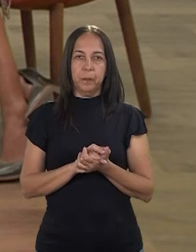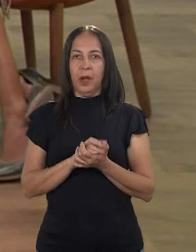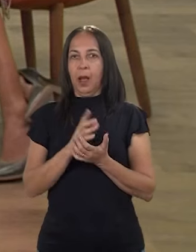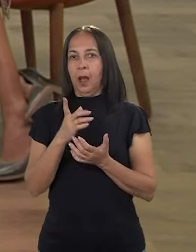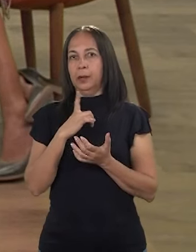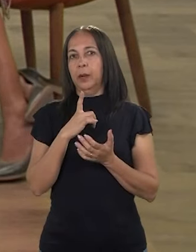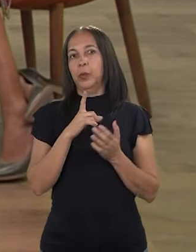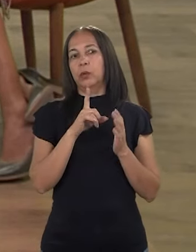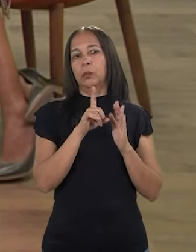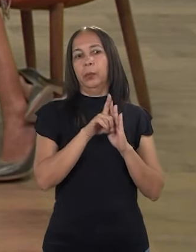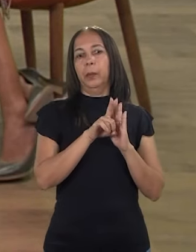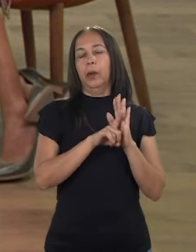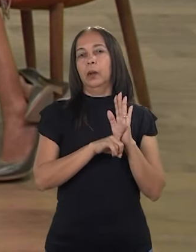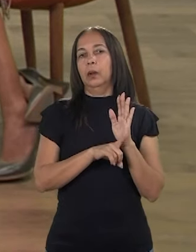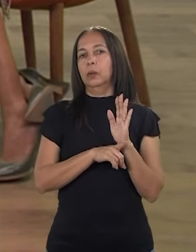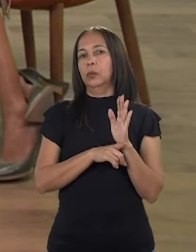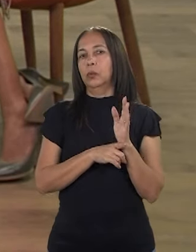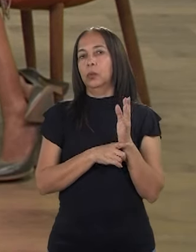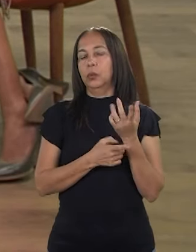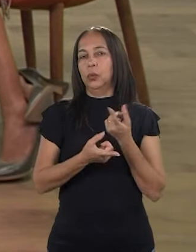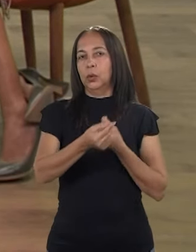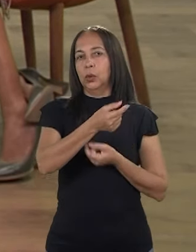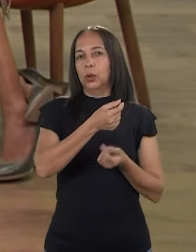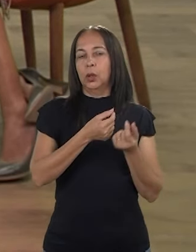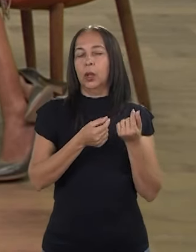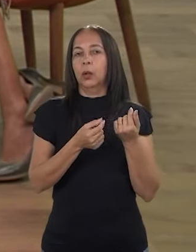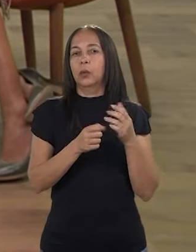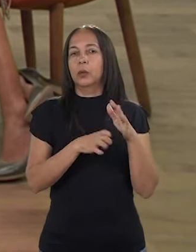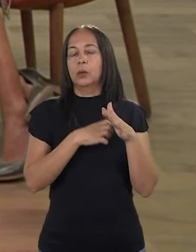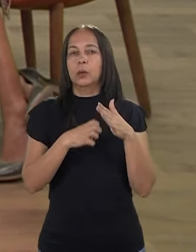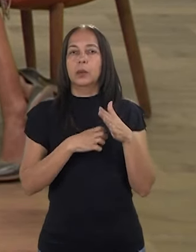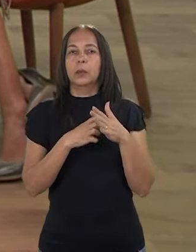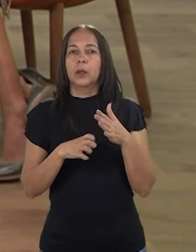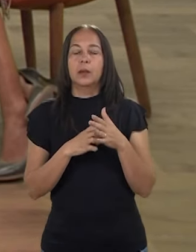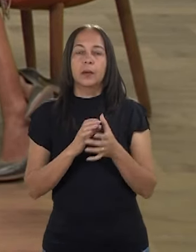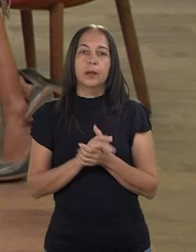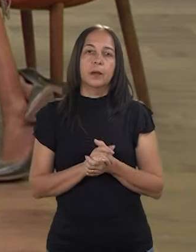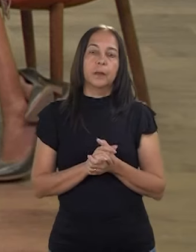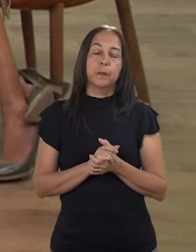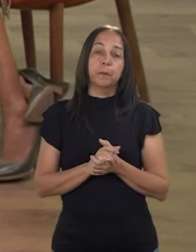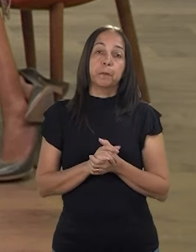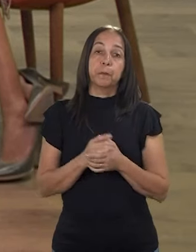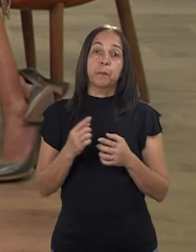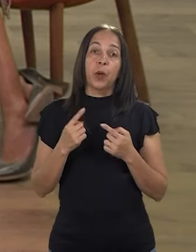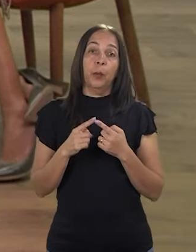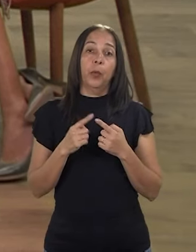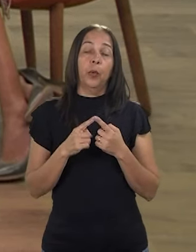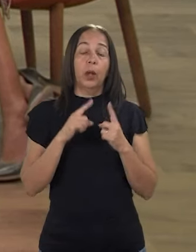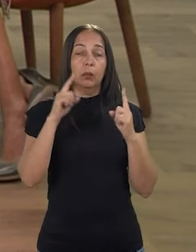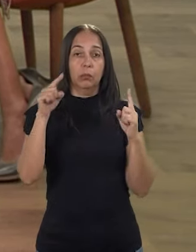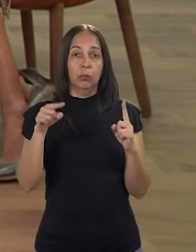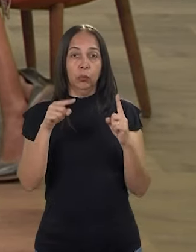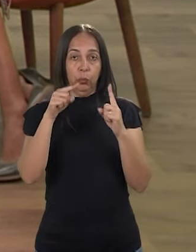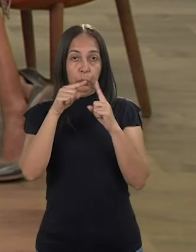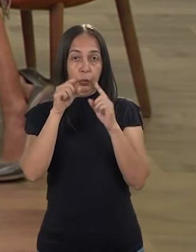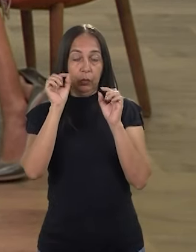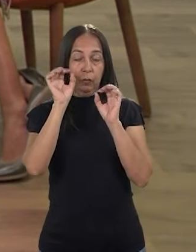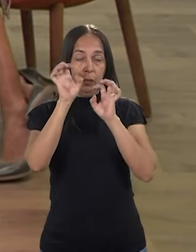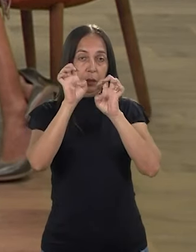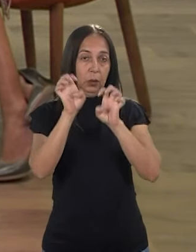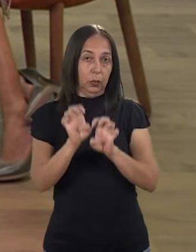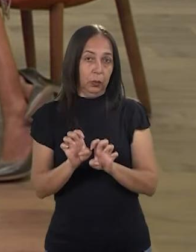então tá tá lá no plano de negócios da maior parte das das grandes eh empresas eh inclusive porque do ponto de